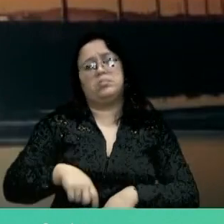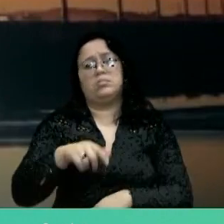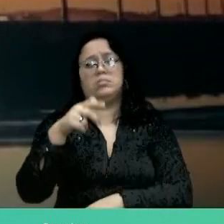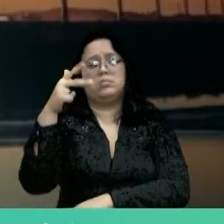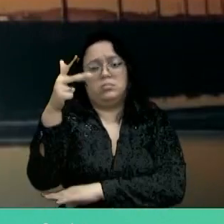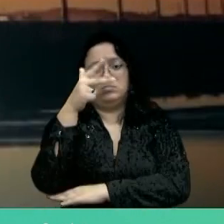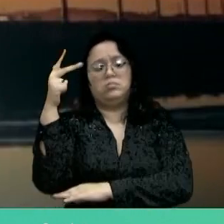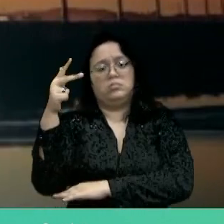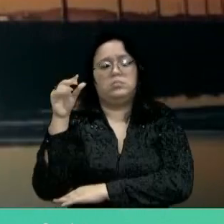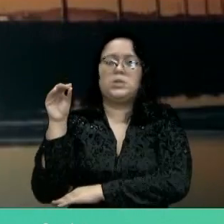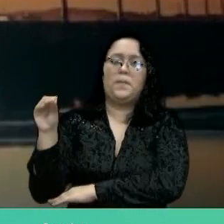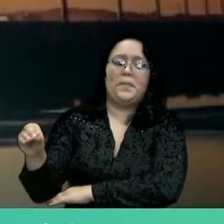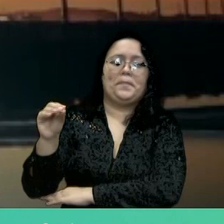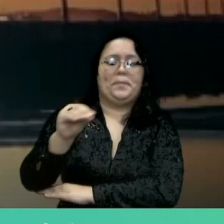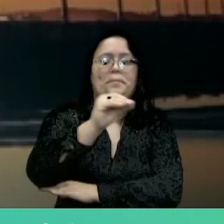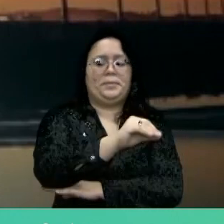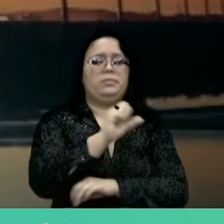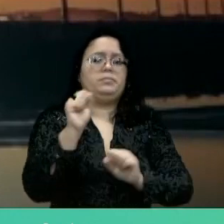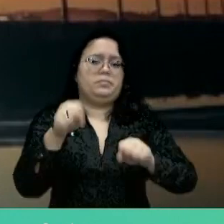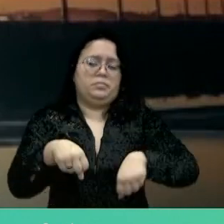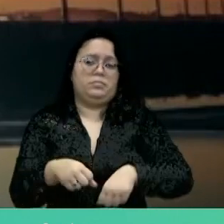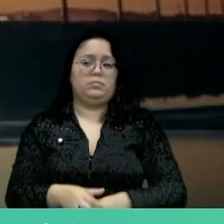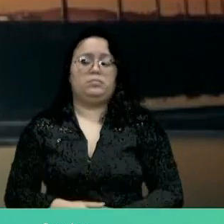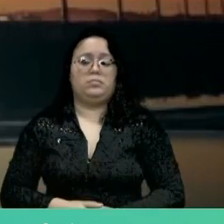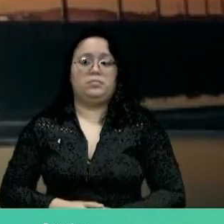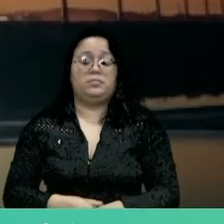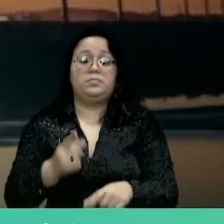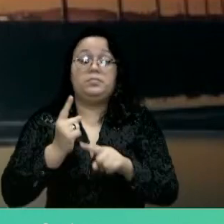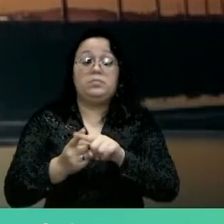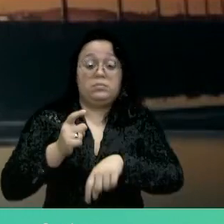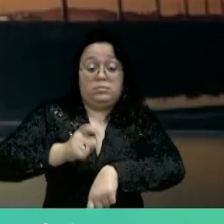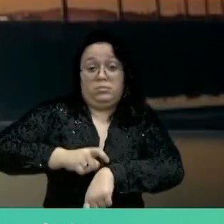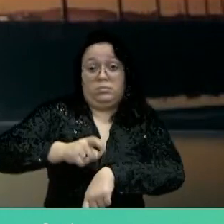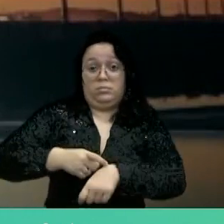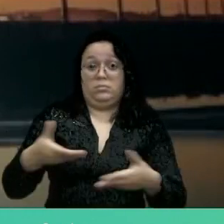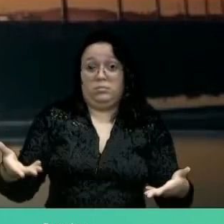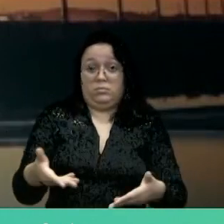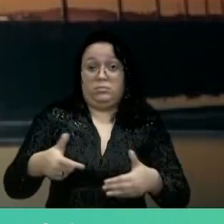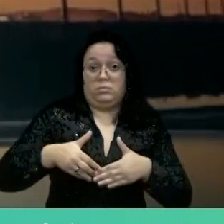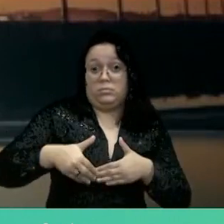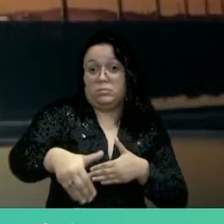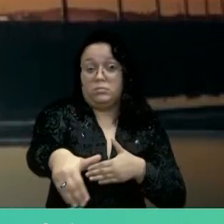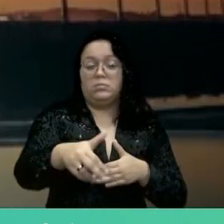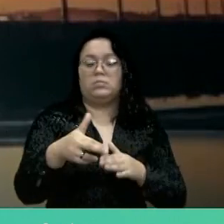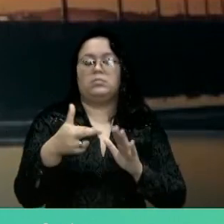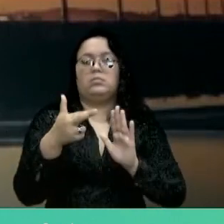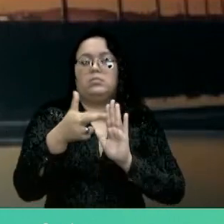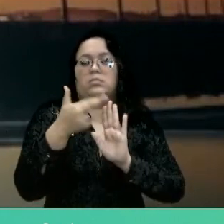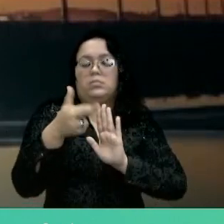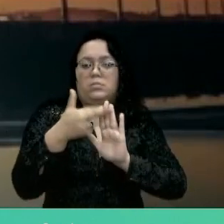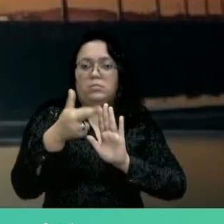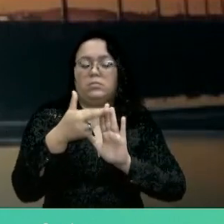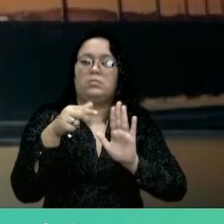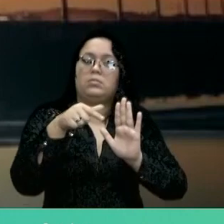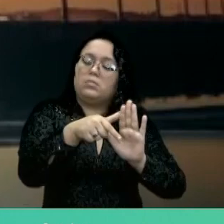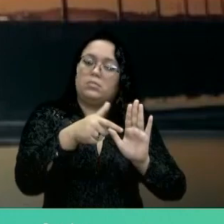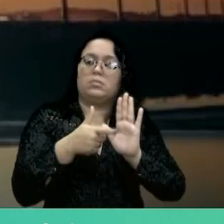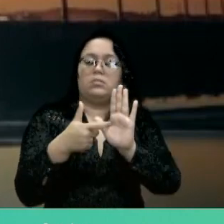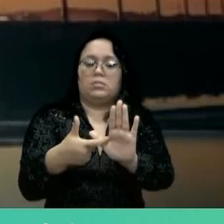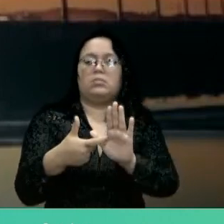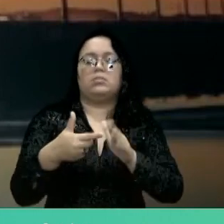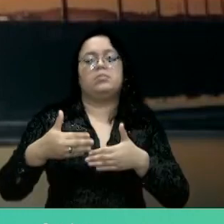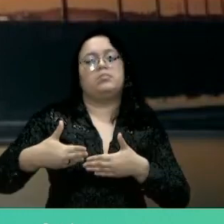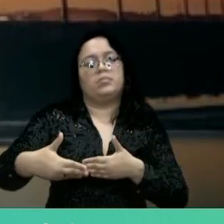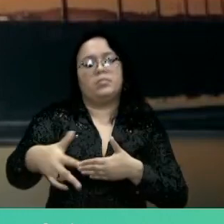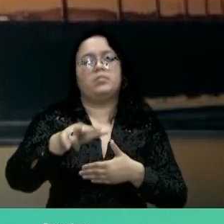serão implantados no curto prazo. A gente está, nesse momento, trabalhando na regulamentação, o governo federal está trabalhando, muito em